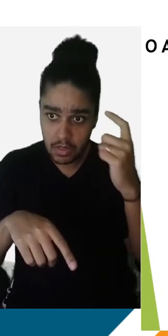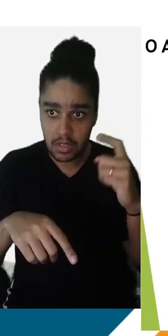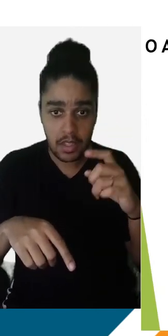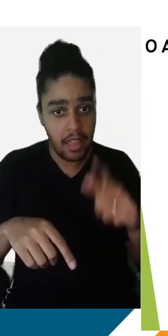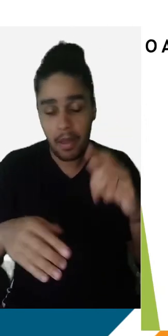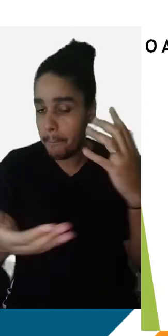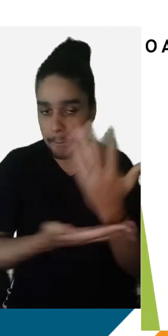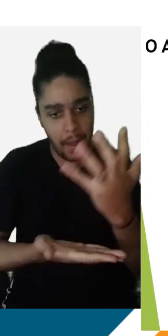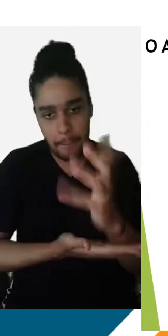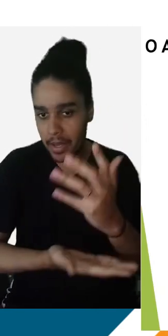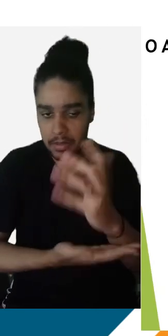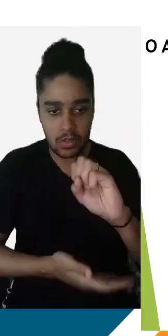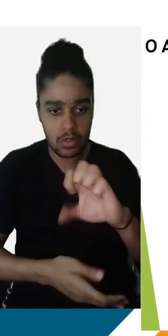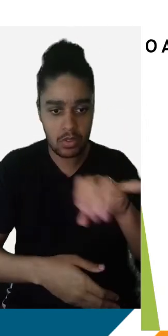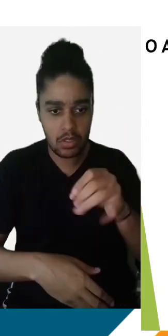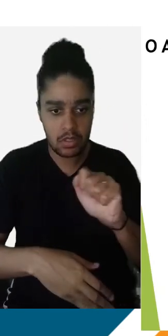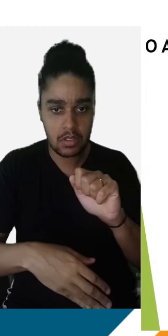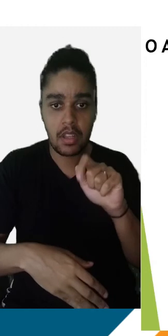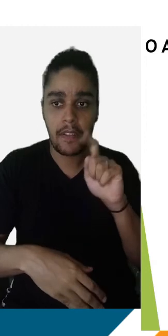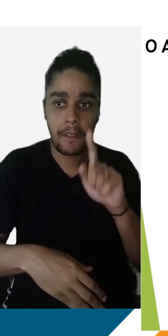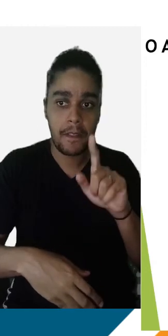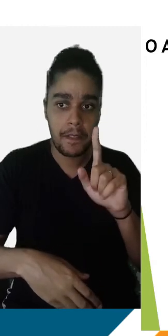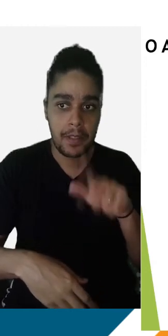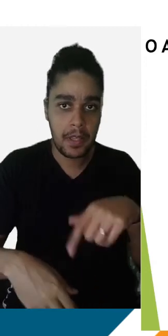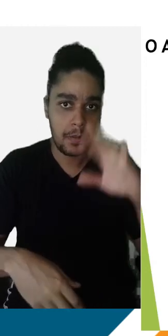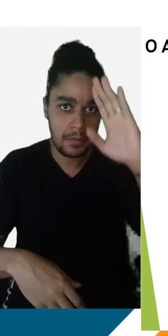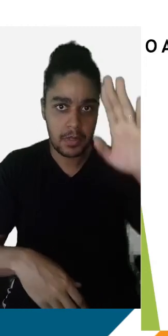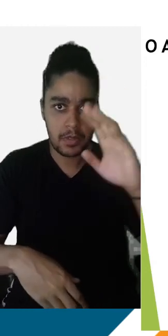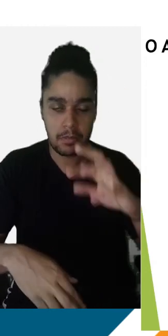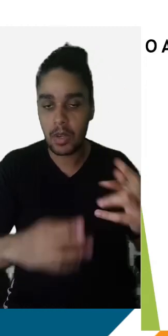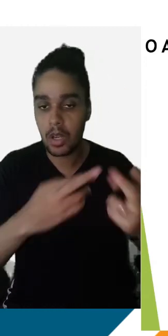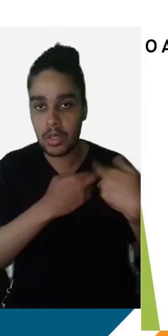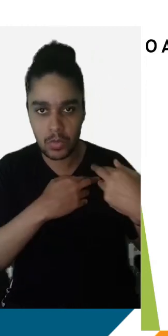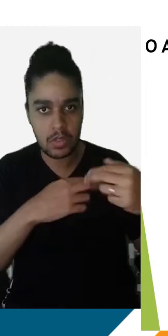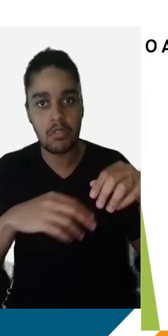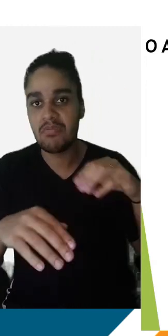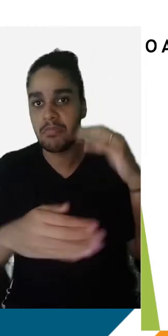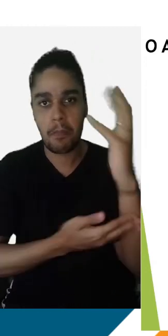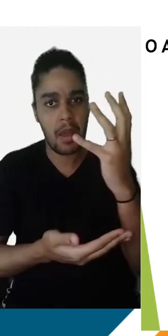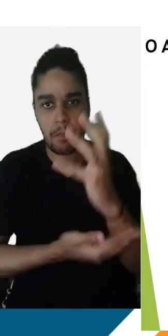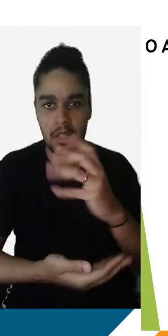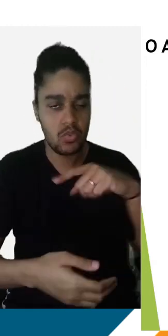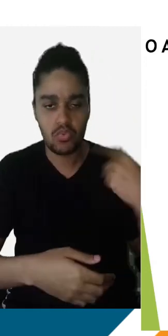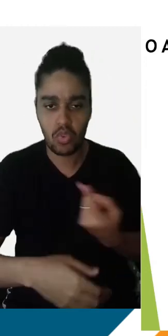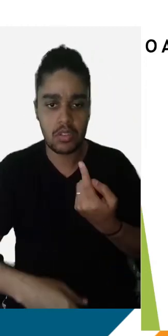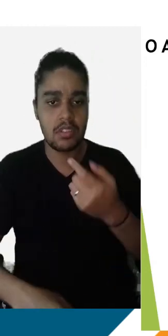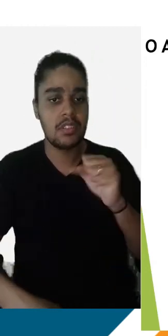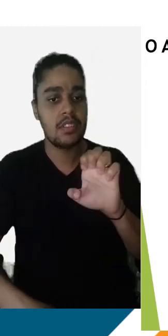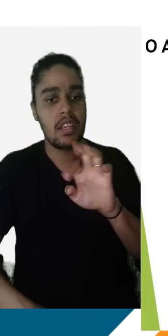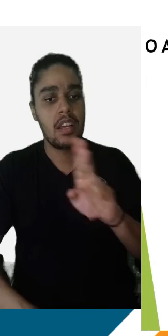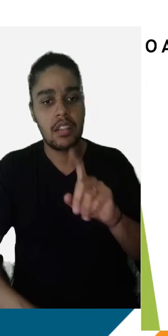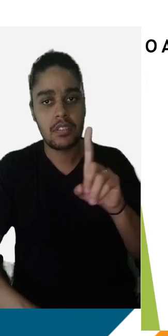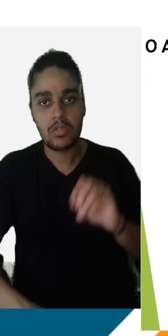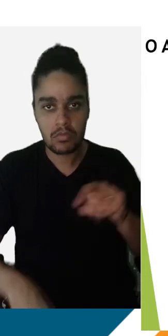Brasil? Desmatamento da soja, beleza? A soja e a pecuária são os principais responsáveis aí pelo desmatamento do nosso cerrado,